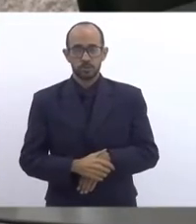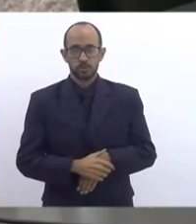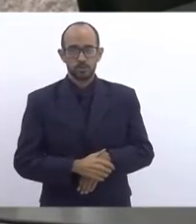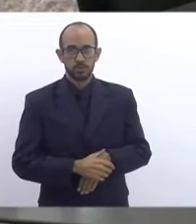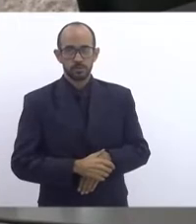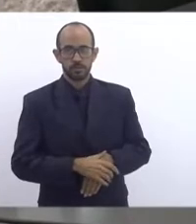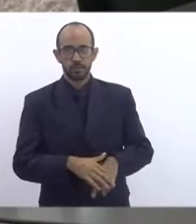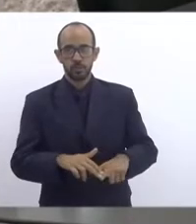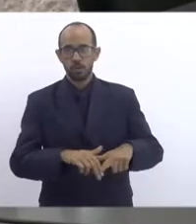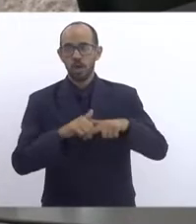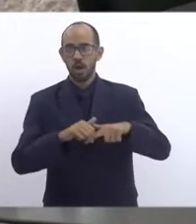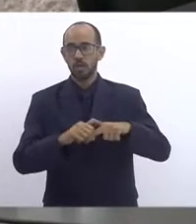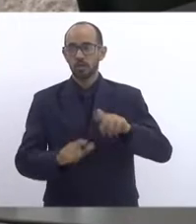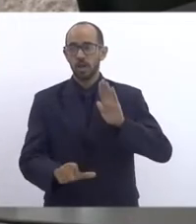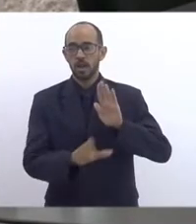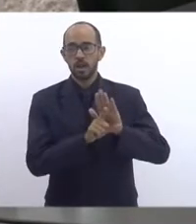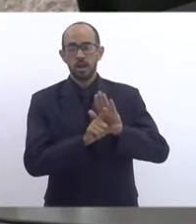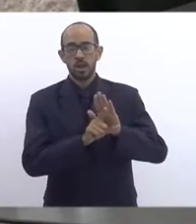pela lei